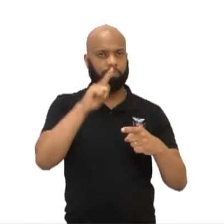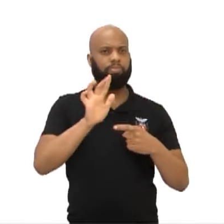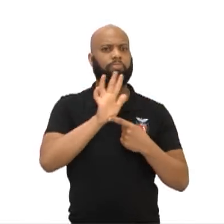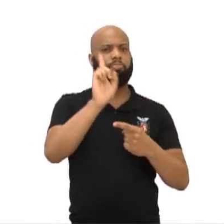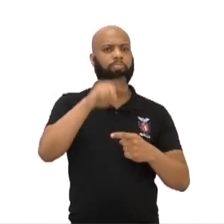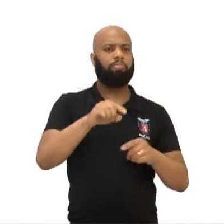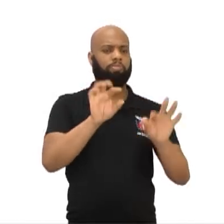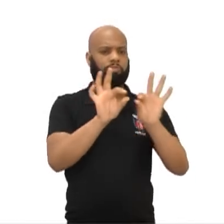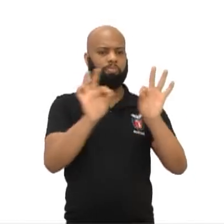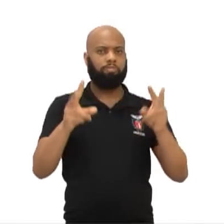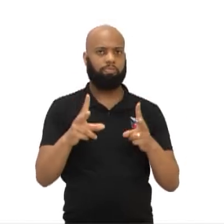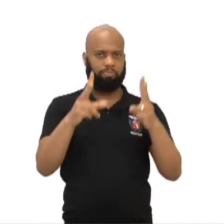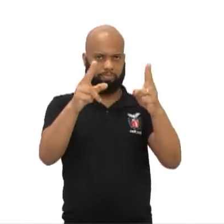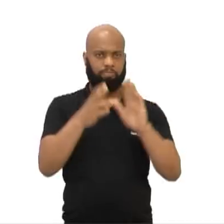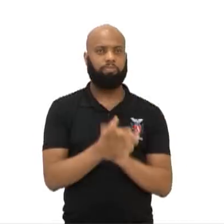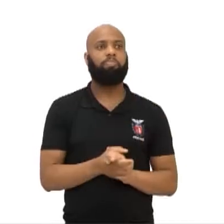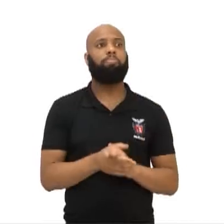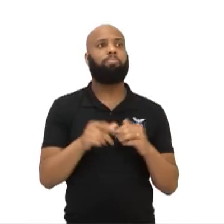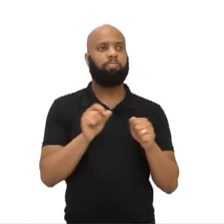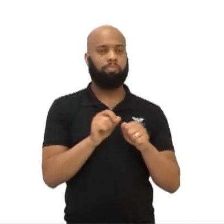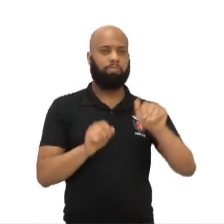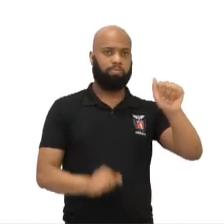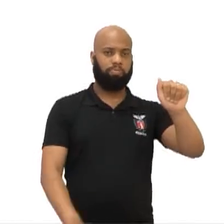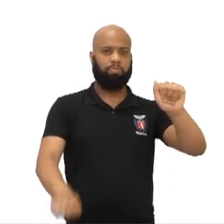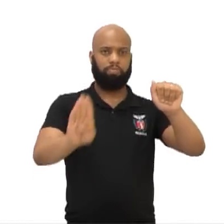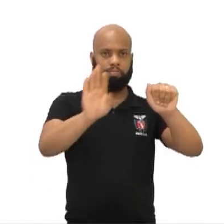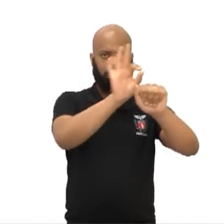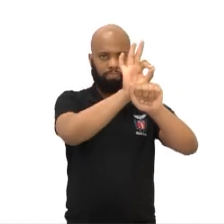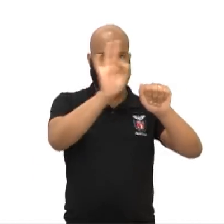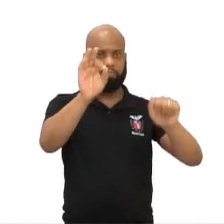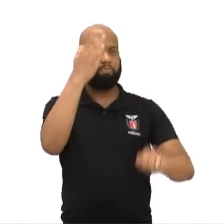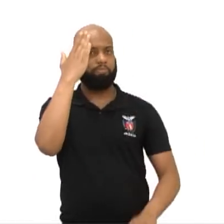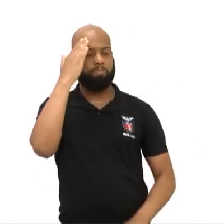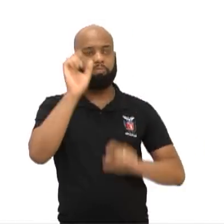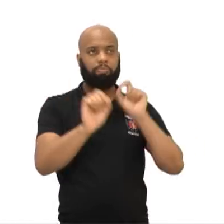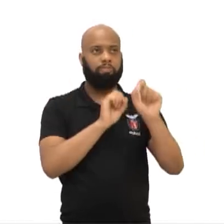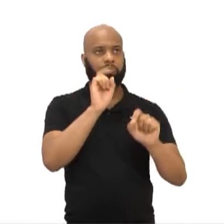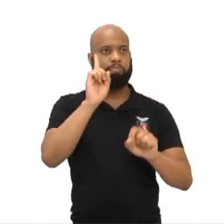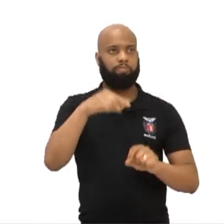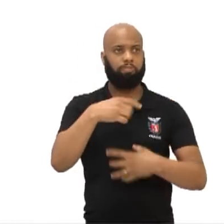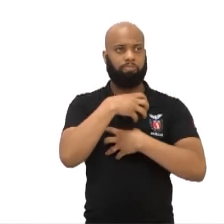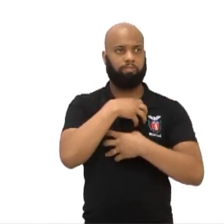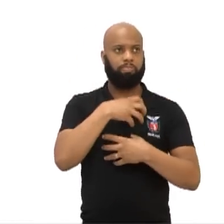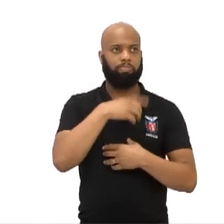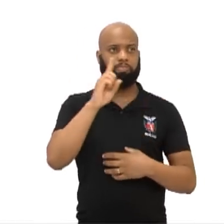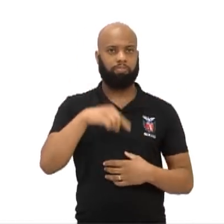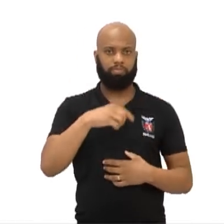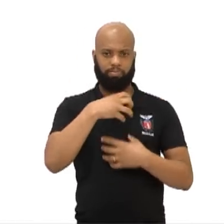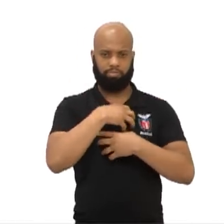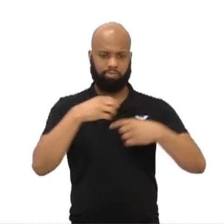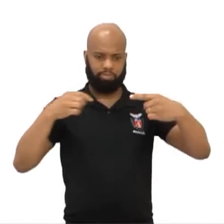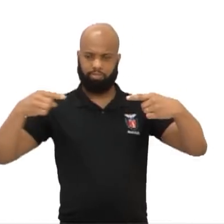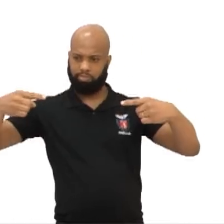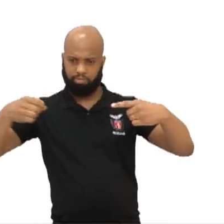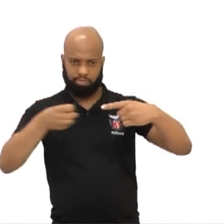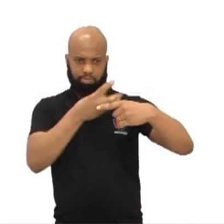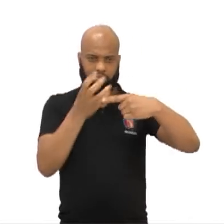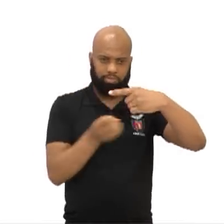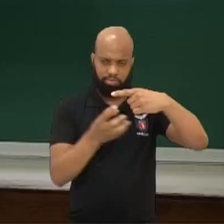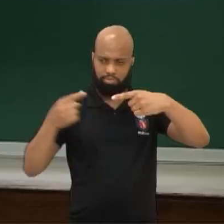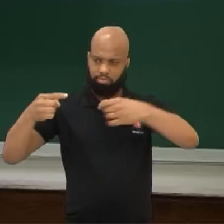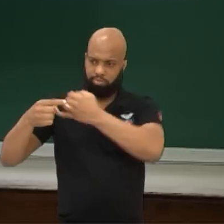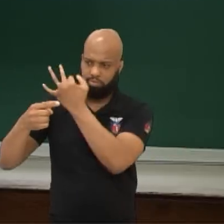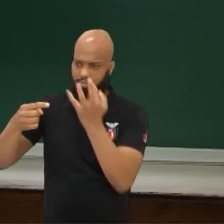o segmento, tá? Destacando na figura a seguir, sabendo que os segmentos são proporcionais na ordem